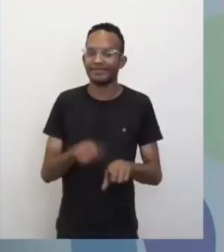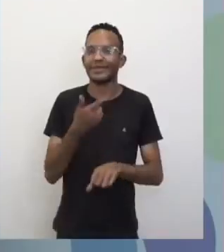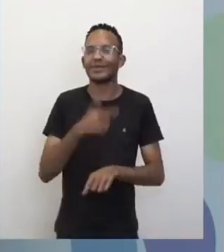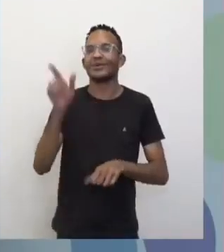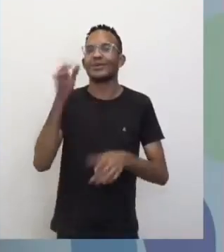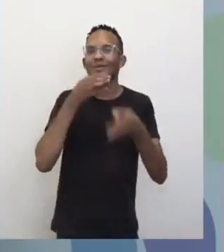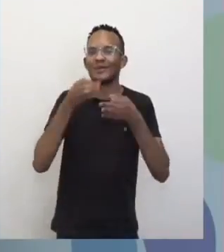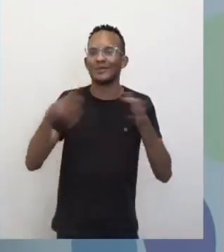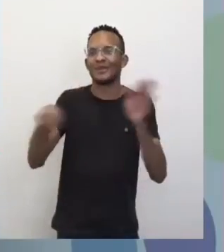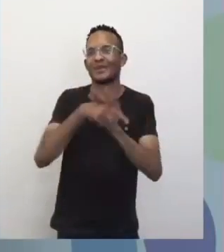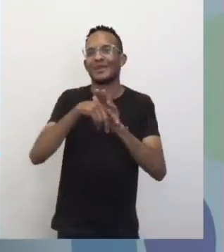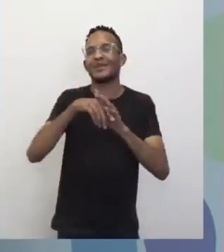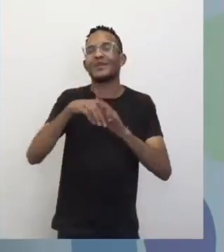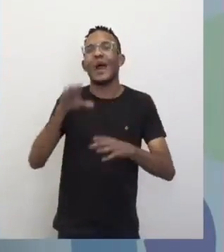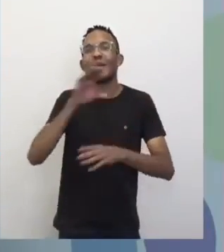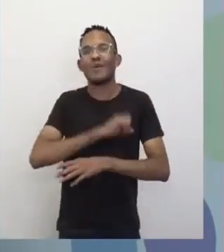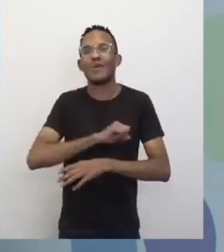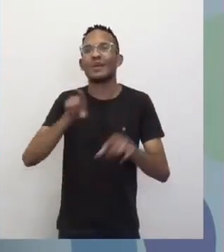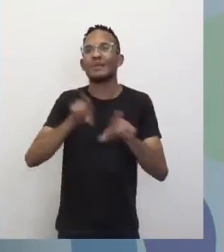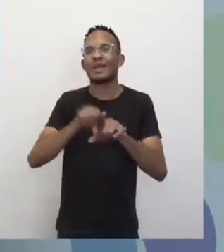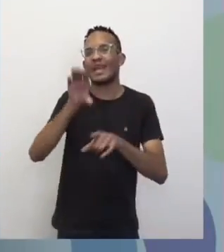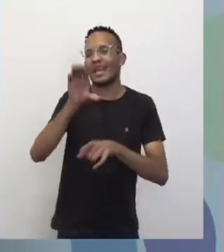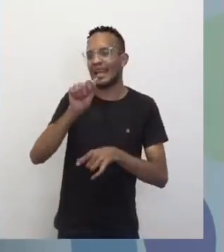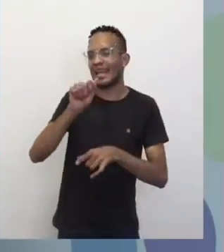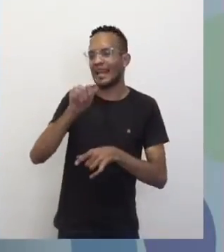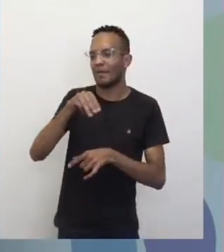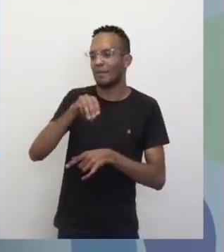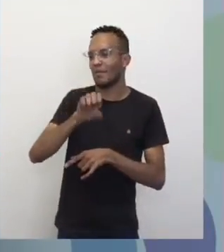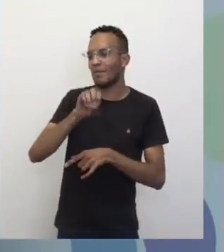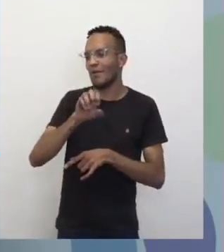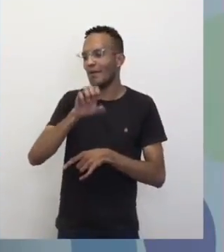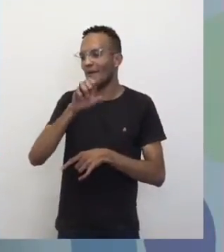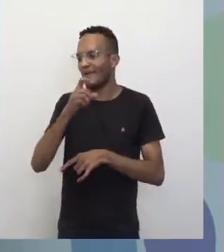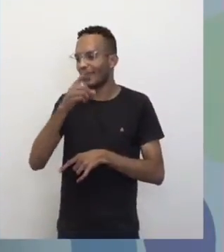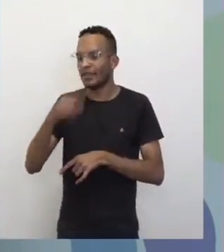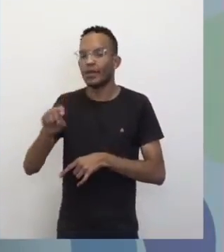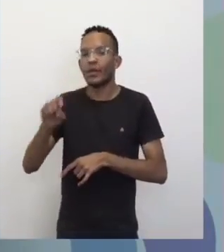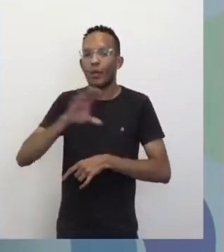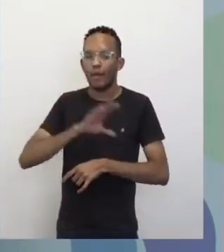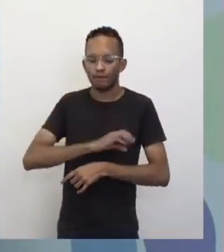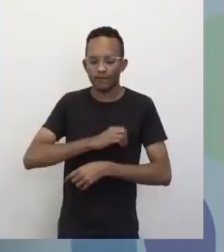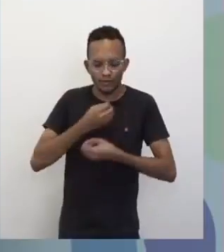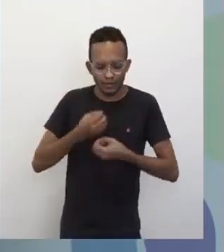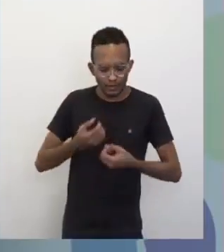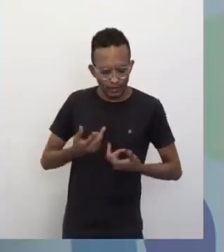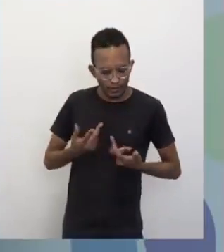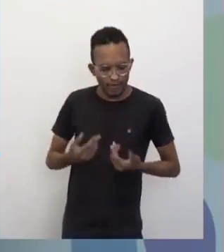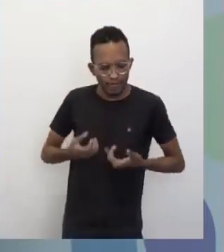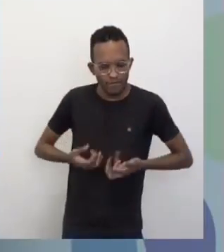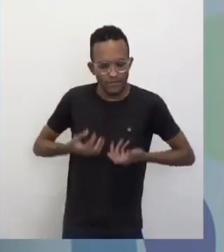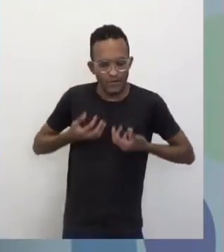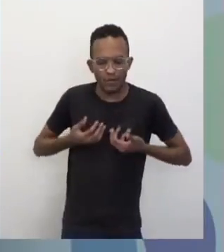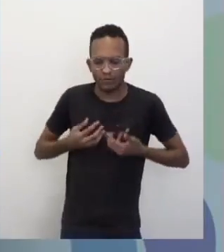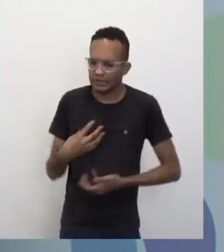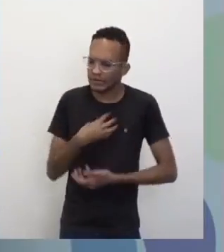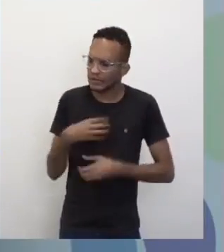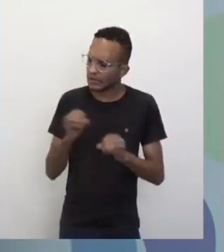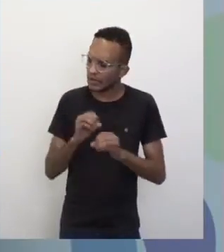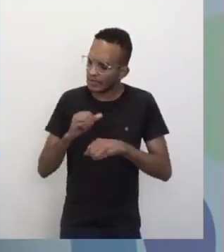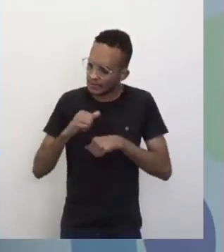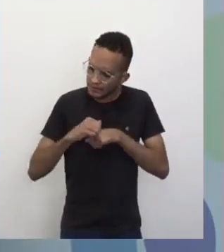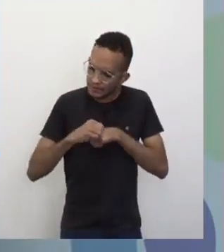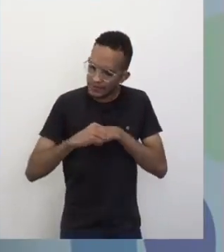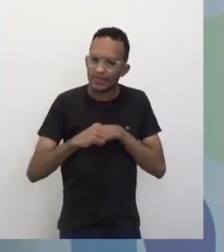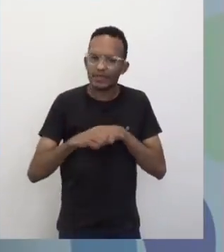concepção de amor, sim. Camões. Note, ele fala assim, olha, o amor é fogo que arde sem se ver, é ferida que dói e não se sente, é o